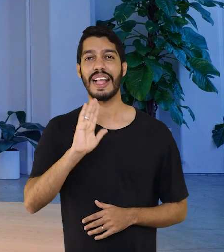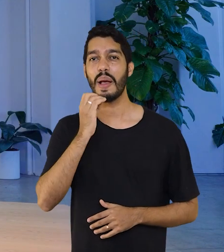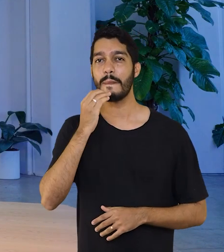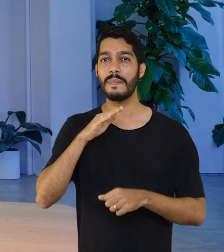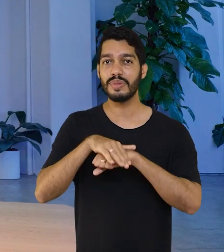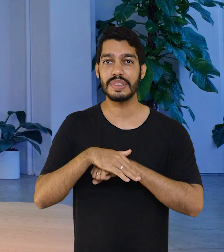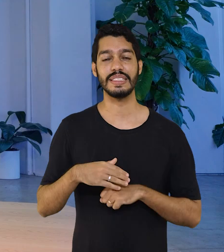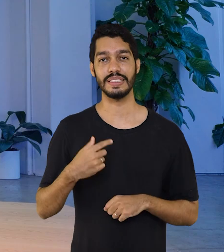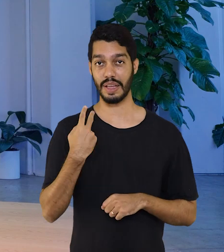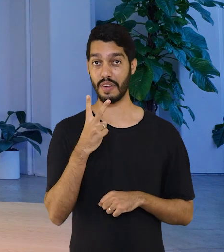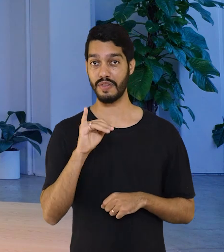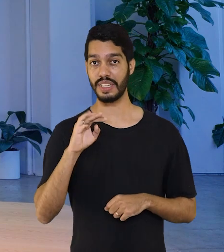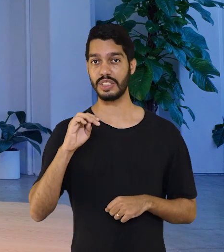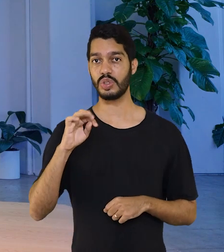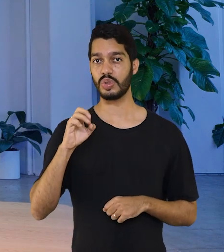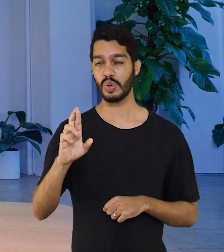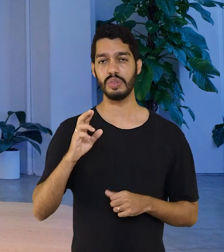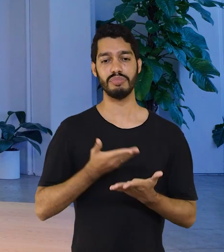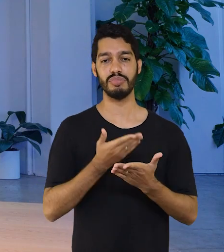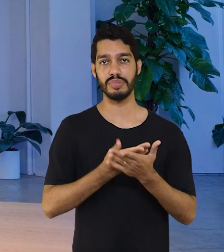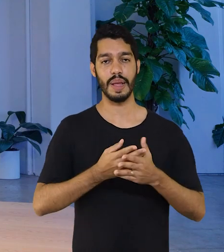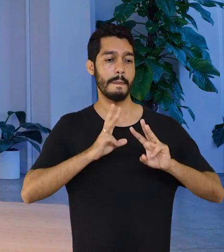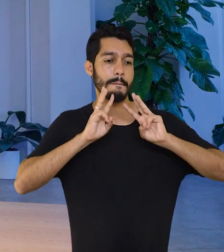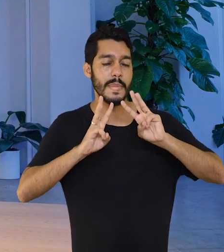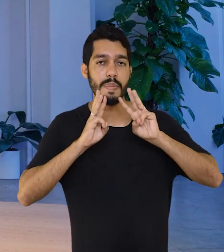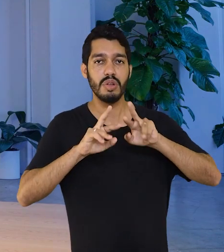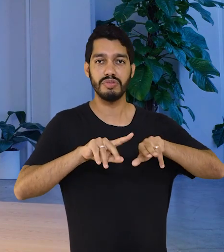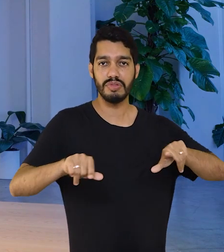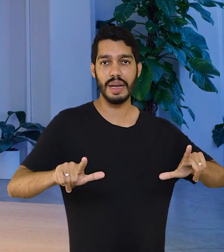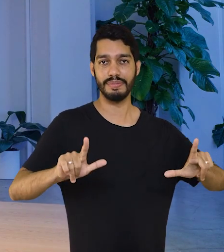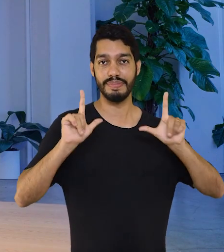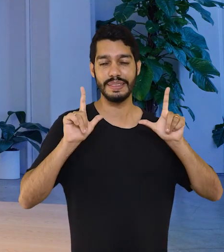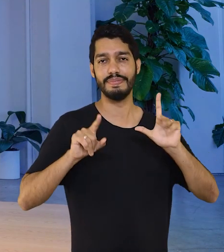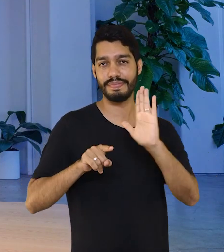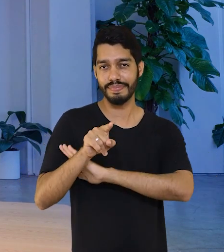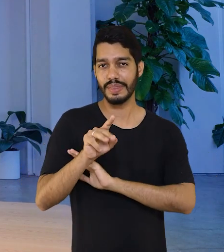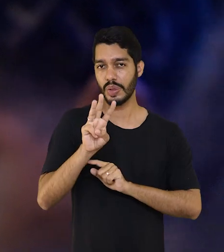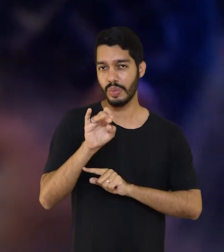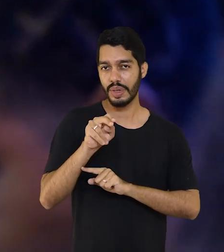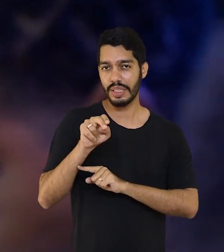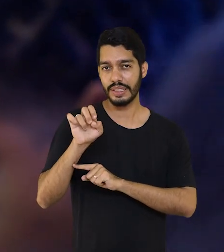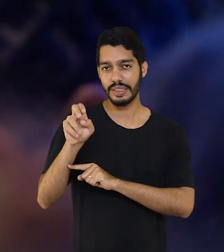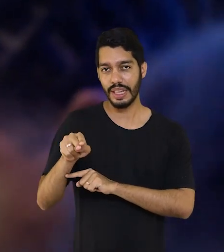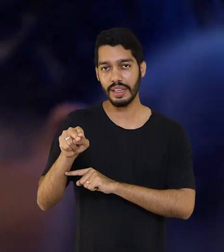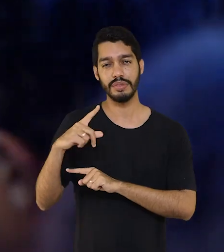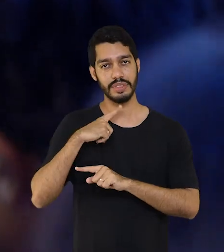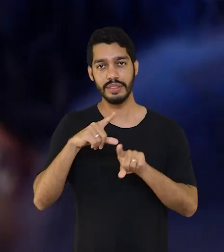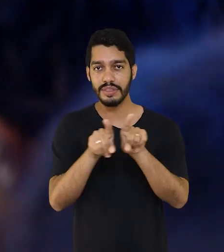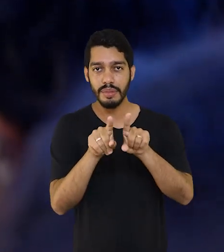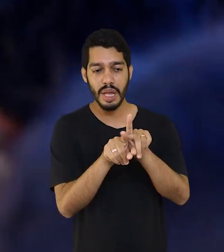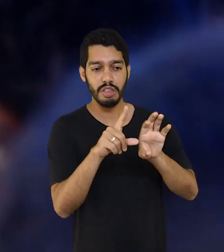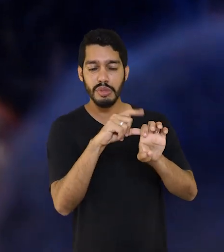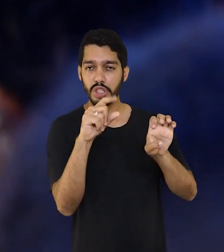Boa noite, eu sou o Vitor, sou estudante de Publicidade e Propaganda. A minha pergunta é, a Winning, ela também